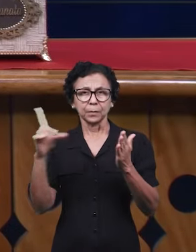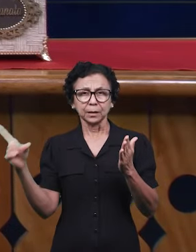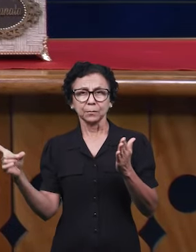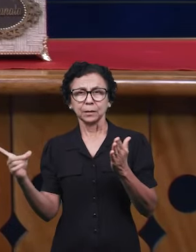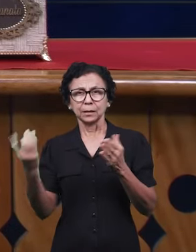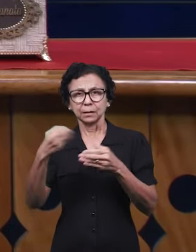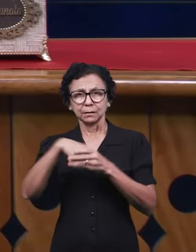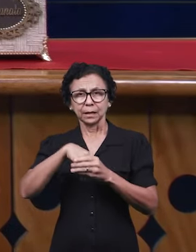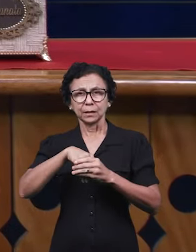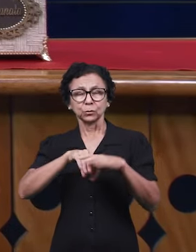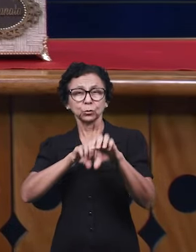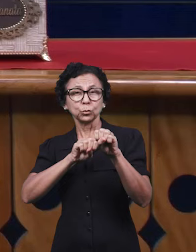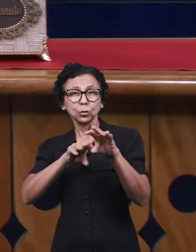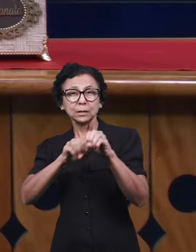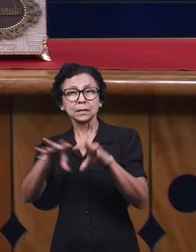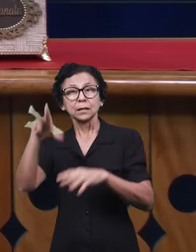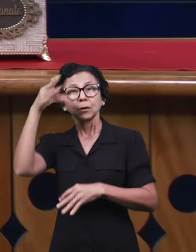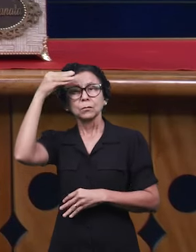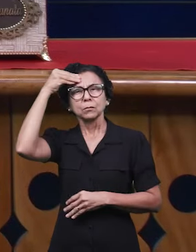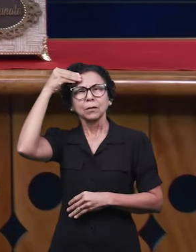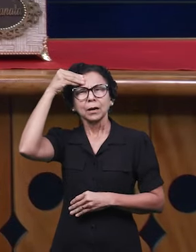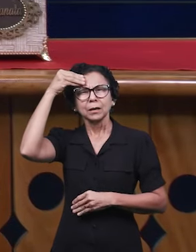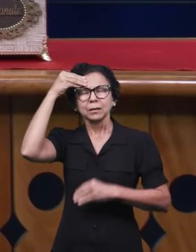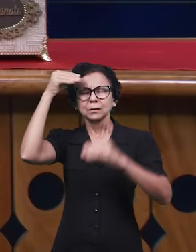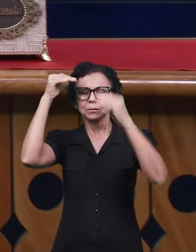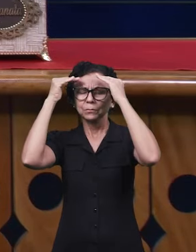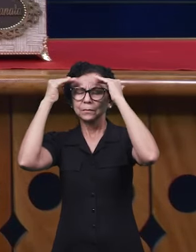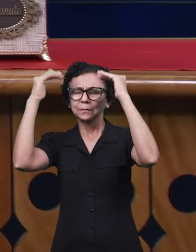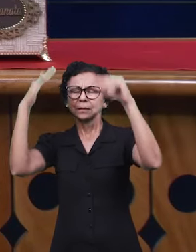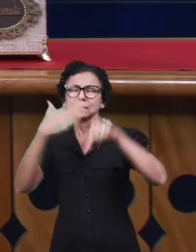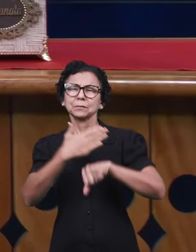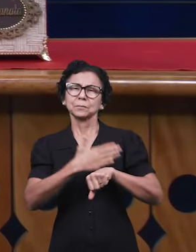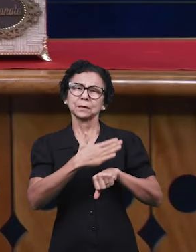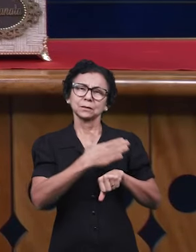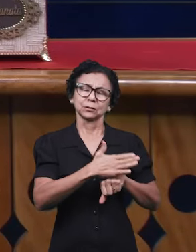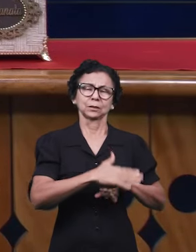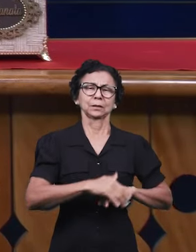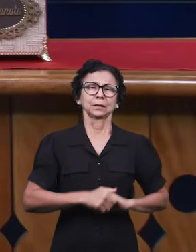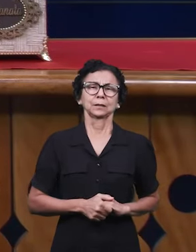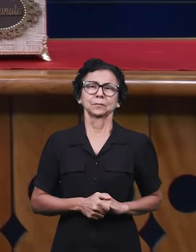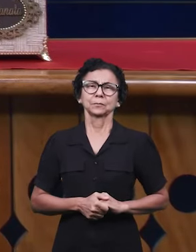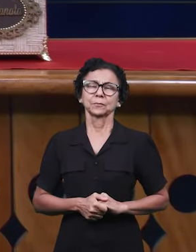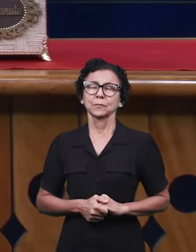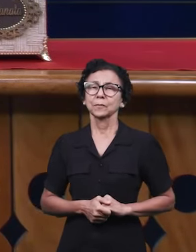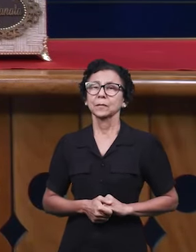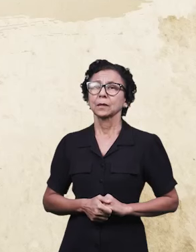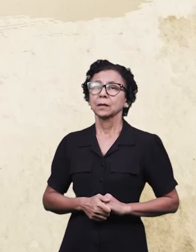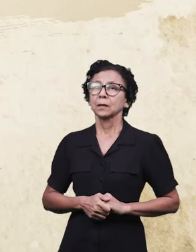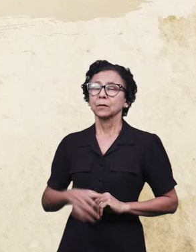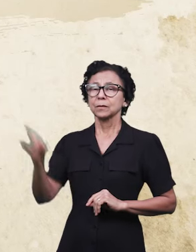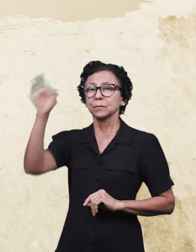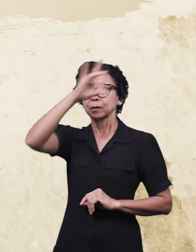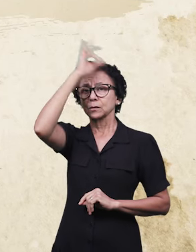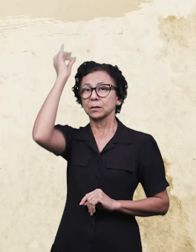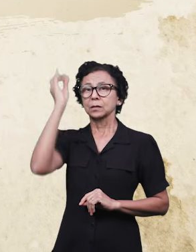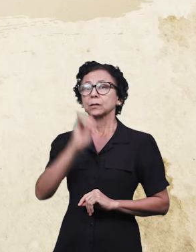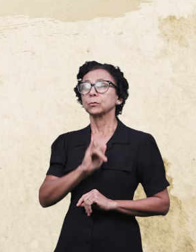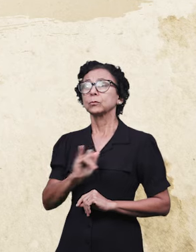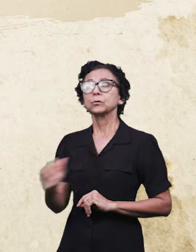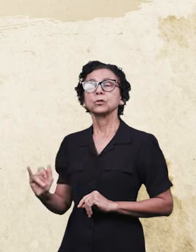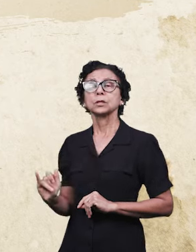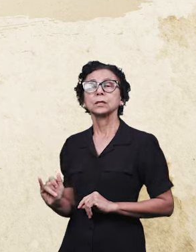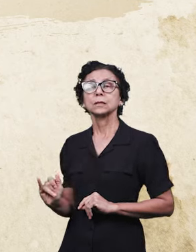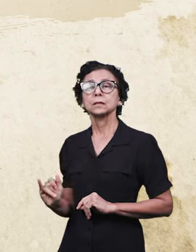palavra. Guarda aquilo que o Senhor está dizendo hoje para a sua igreja. Quem tem